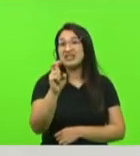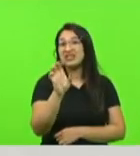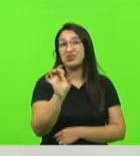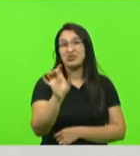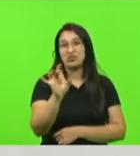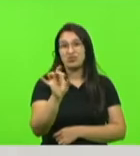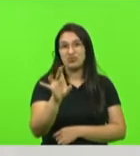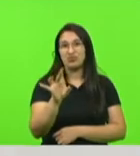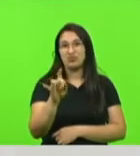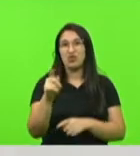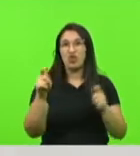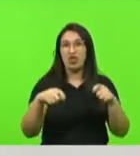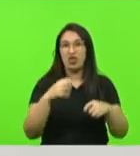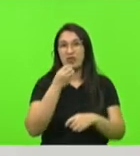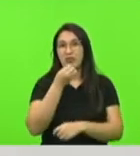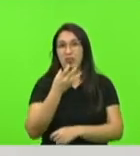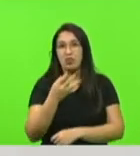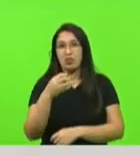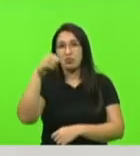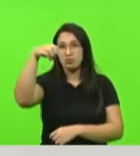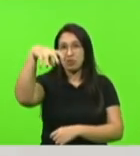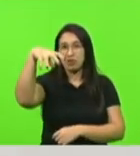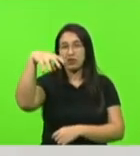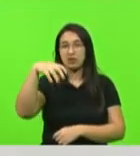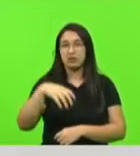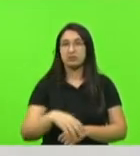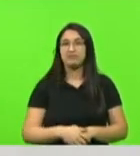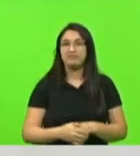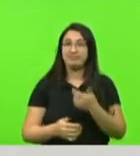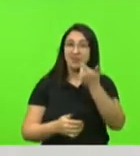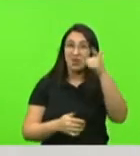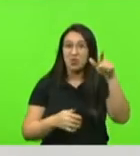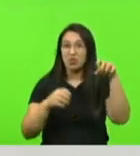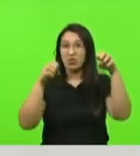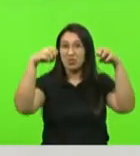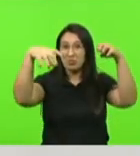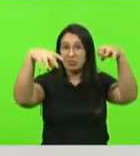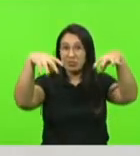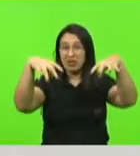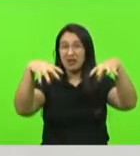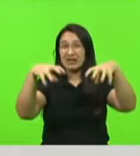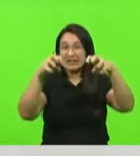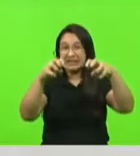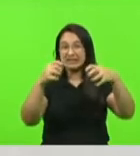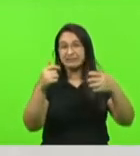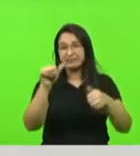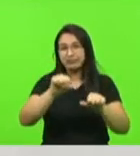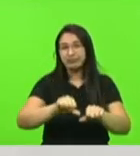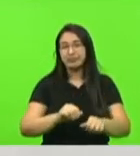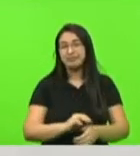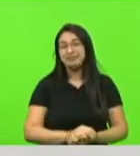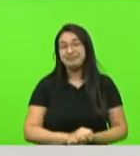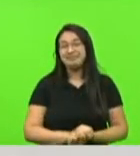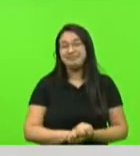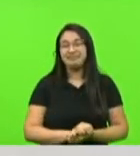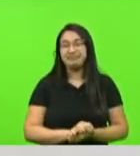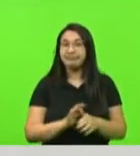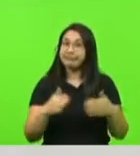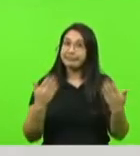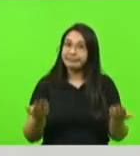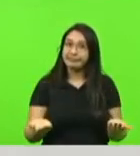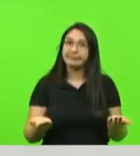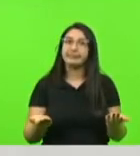lâmpadas, só funcionam 5 lâmpadas lá no Colégio Júlia Lopes. Então,